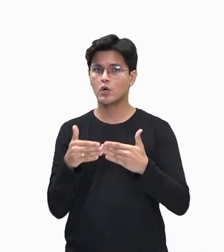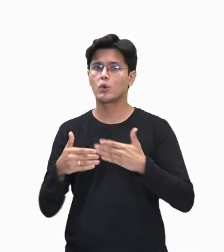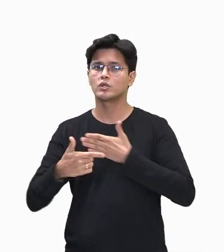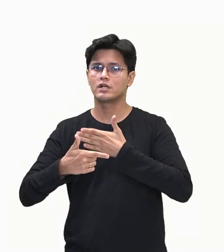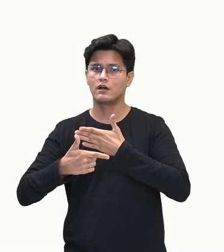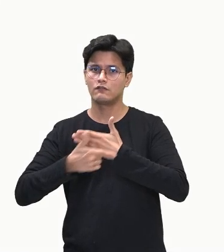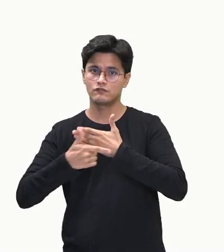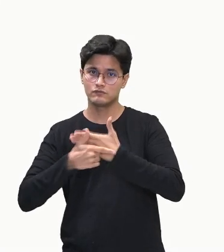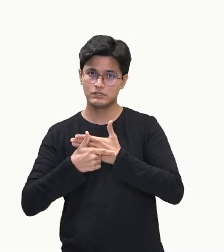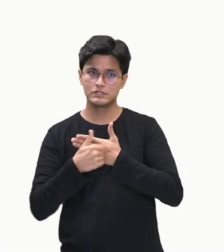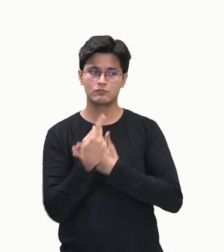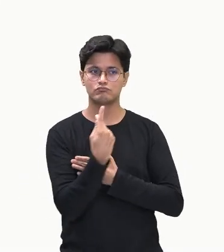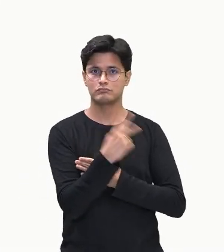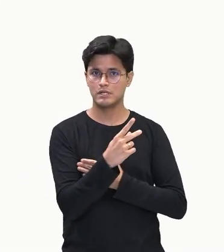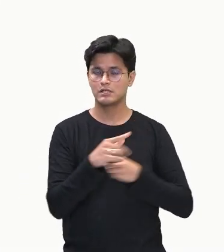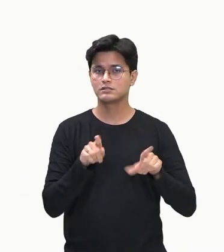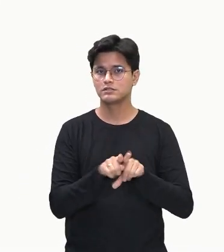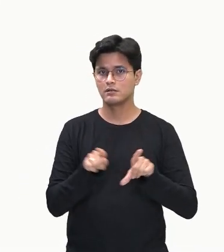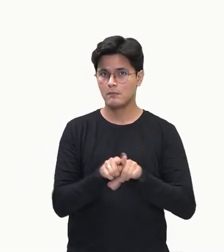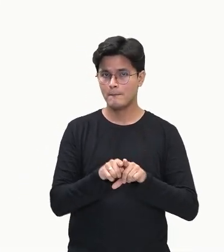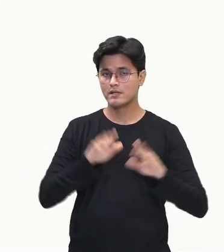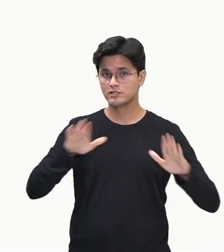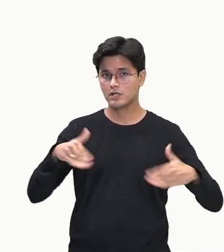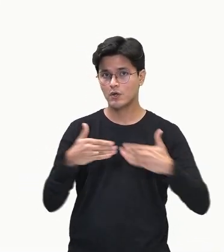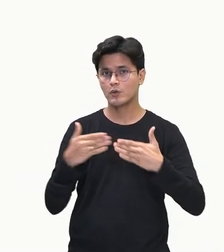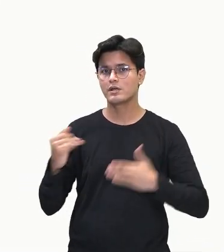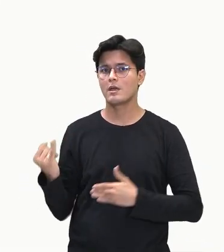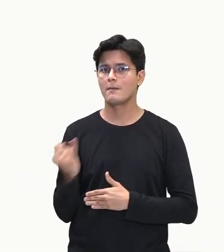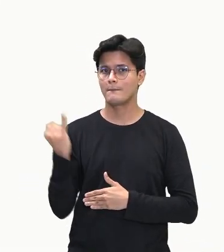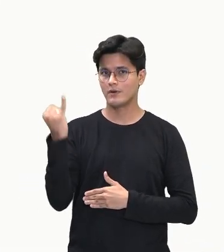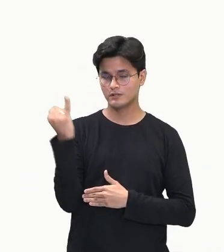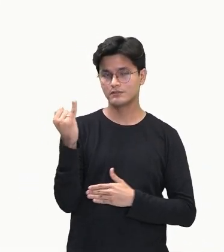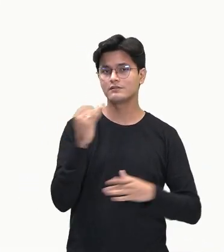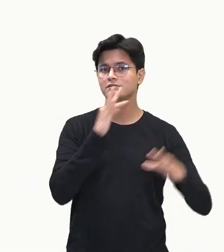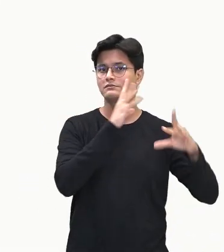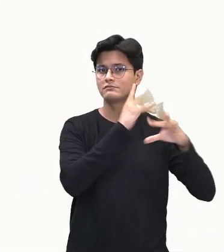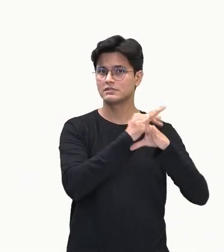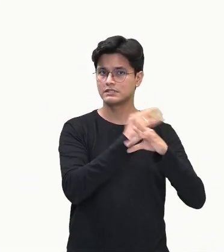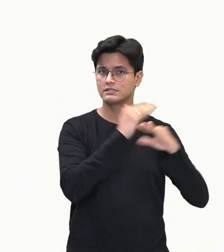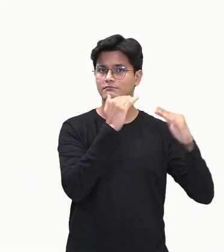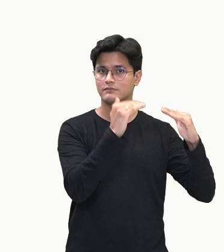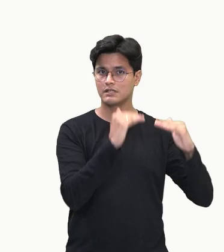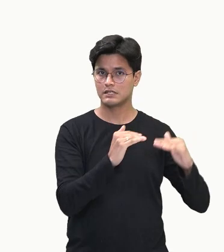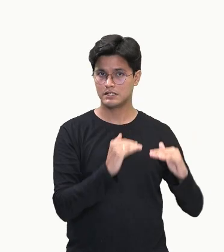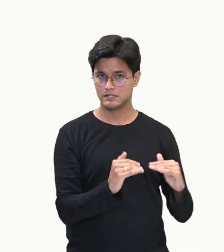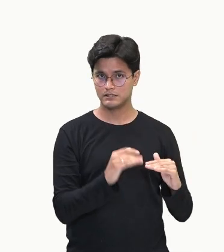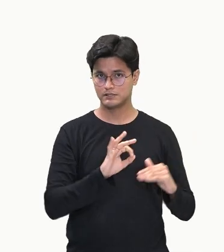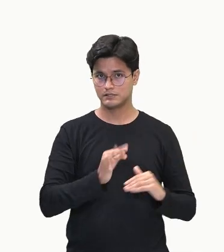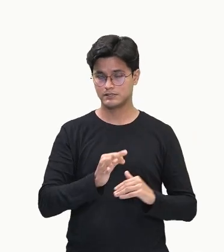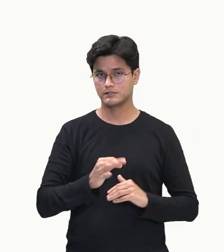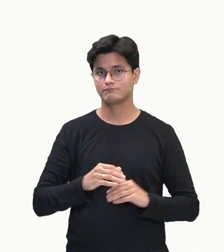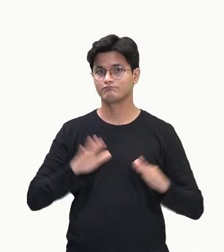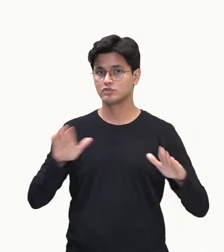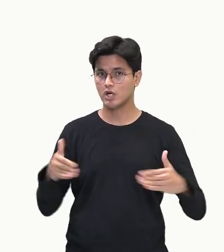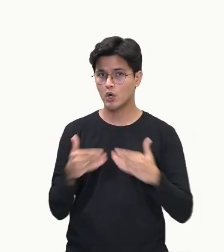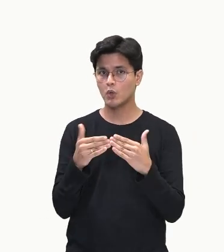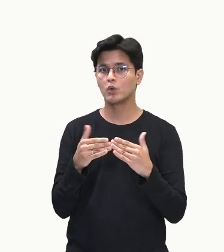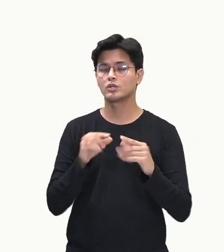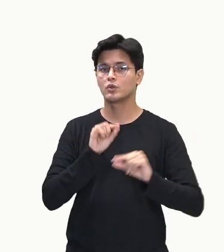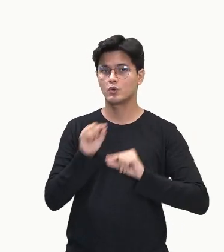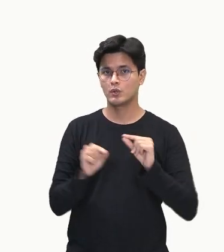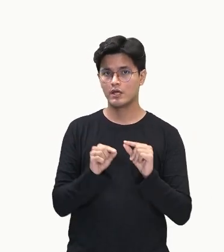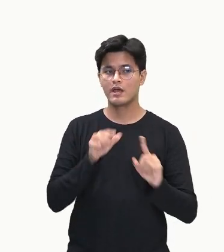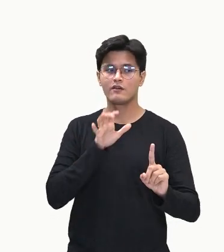cidades desempenham, de acordo com a importância que essas cidades desempenham, de acordo com a influência que